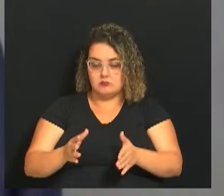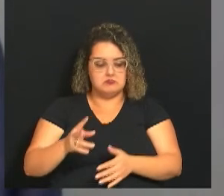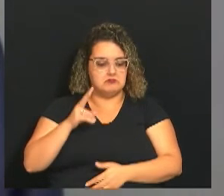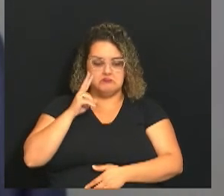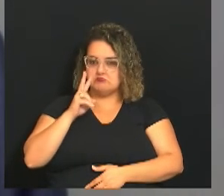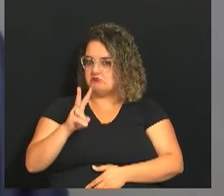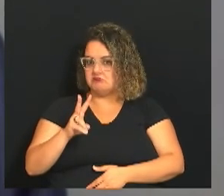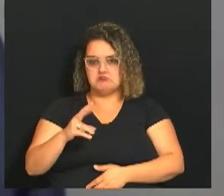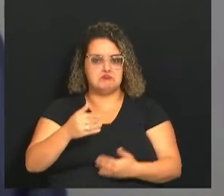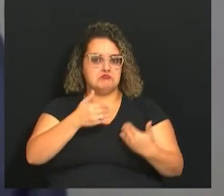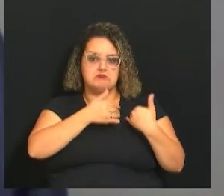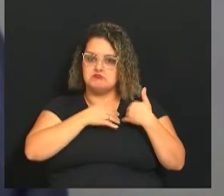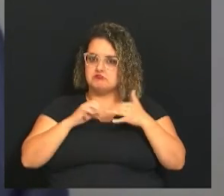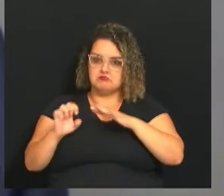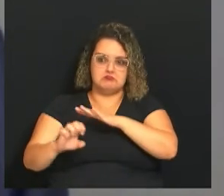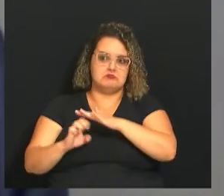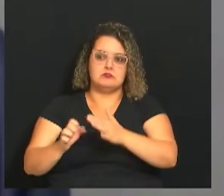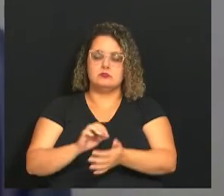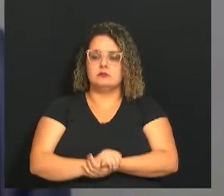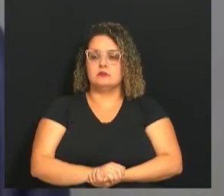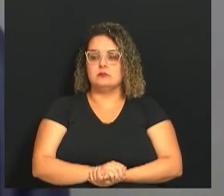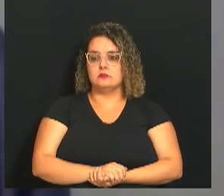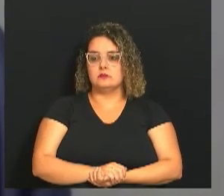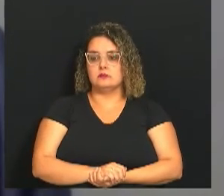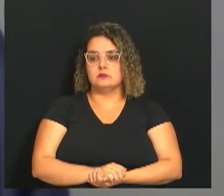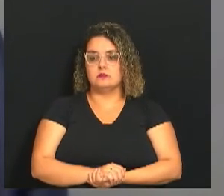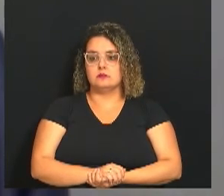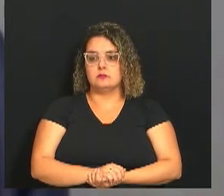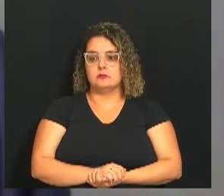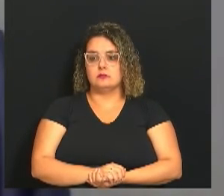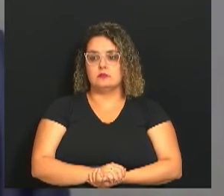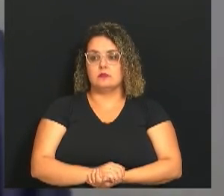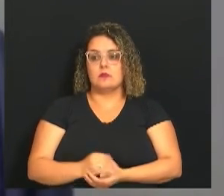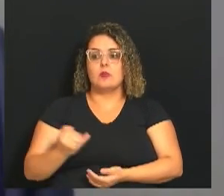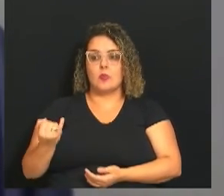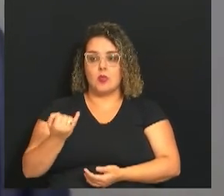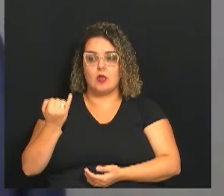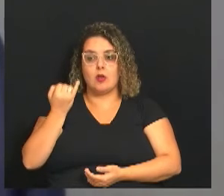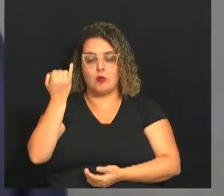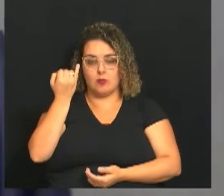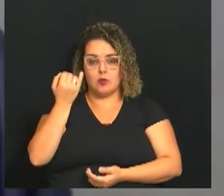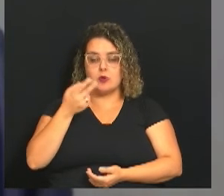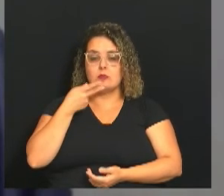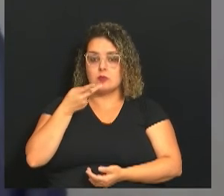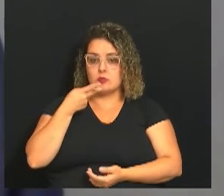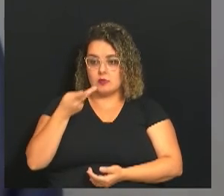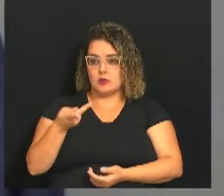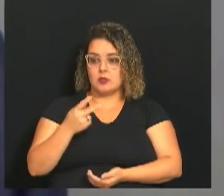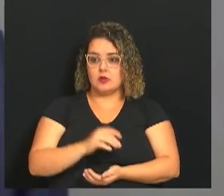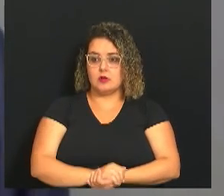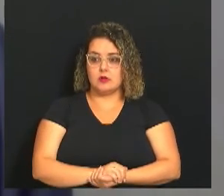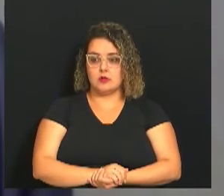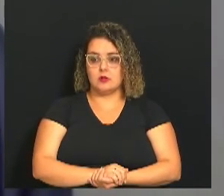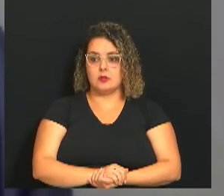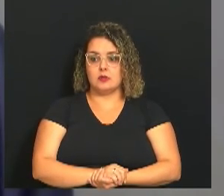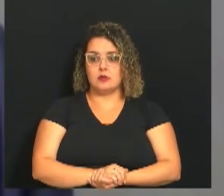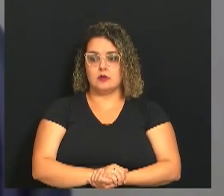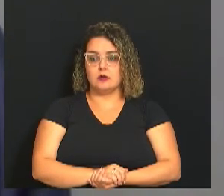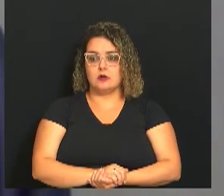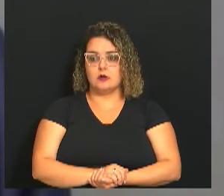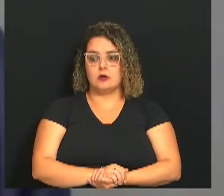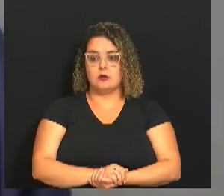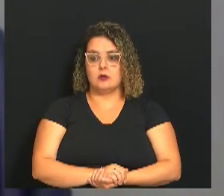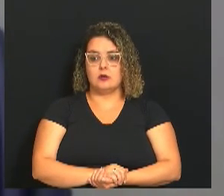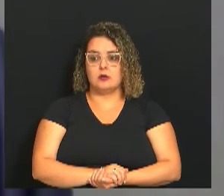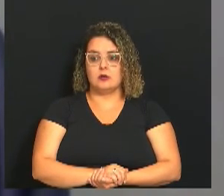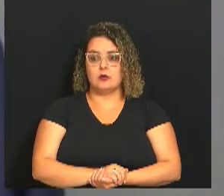da empresa. Um ponto que é importante, só para ressaltar, em complementação que a gente tinha falado,